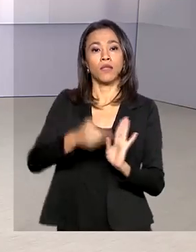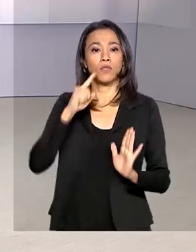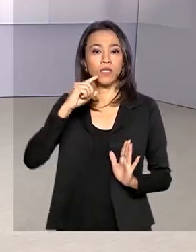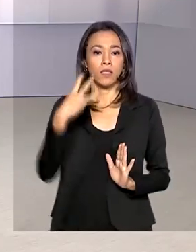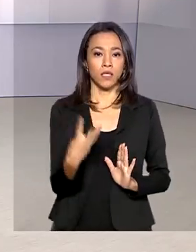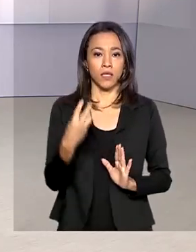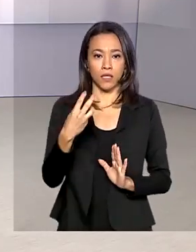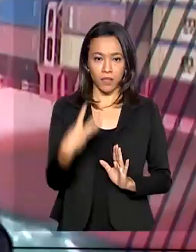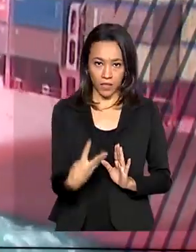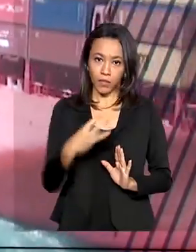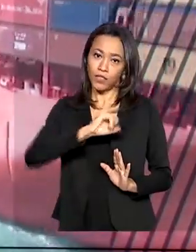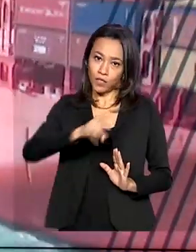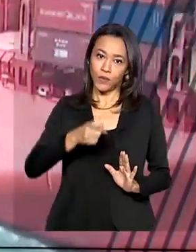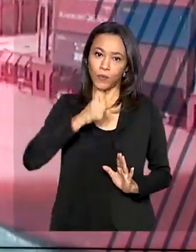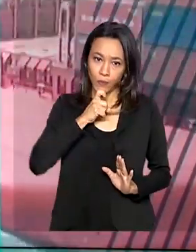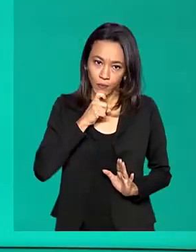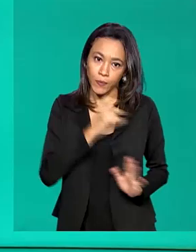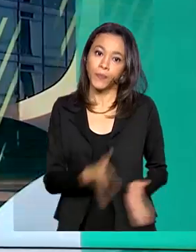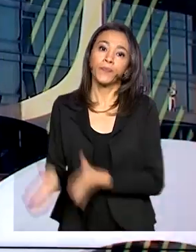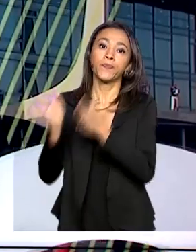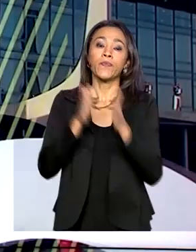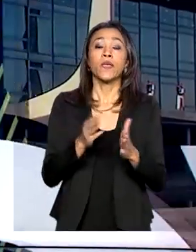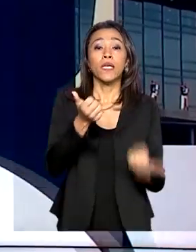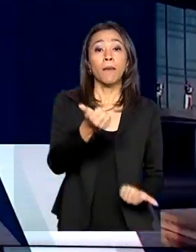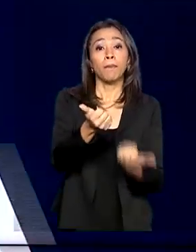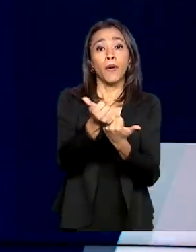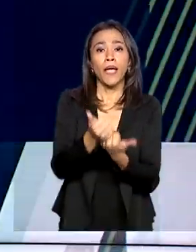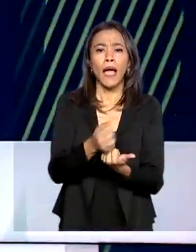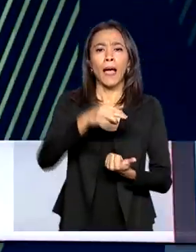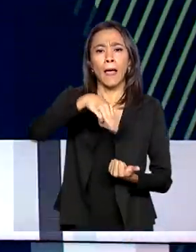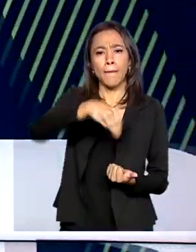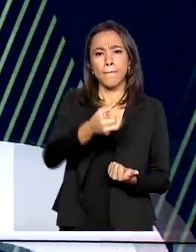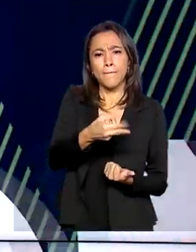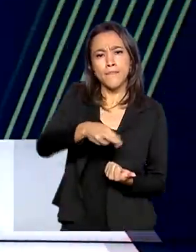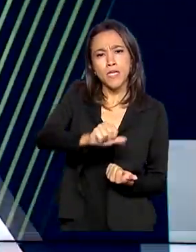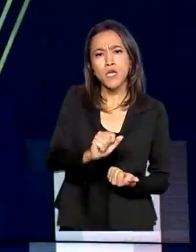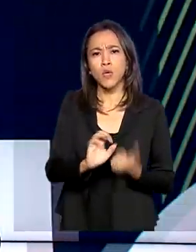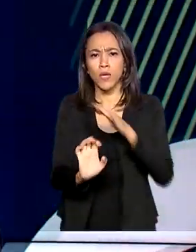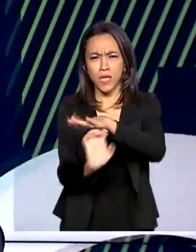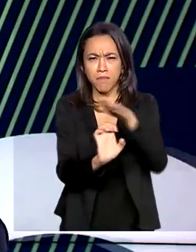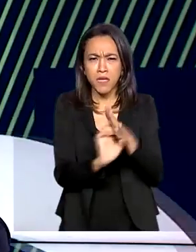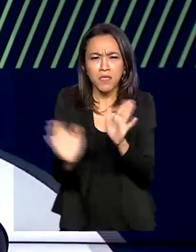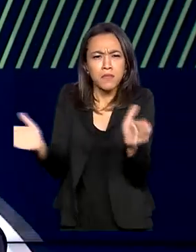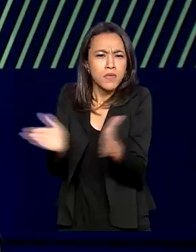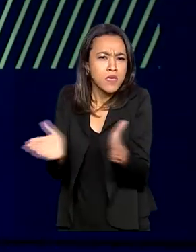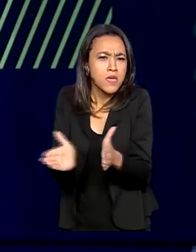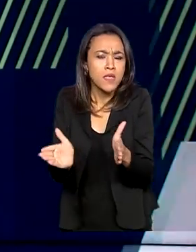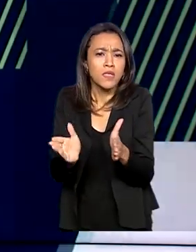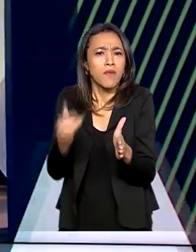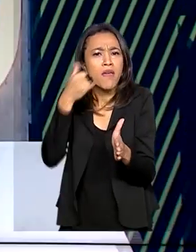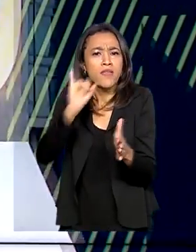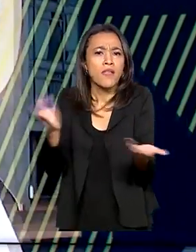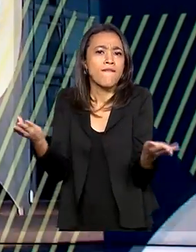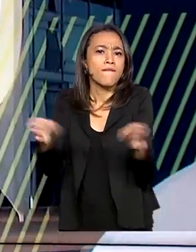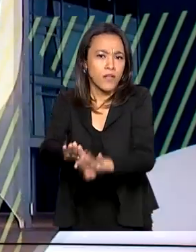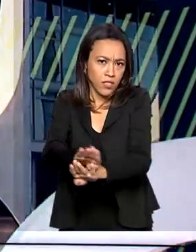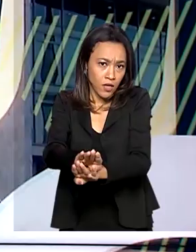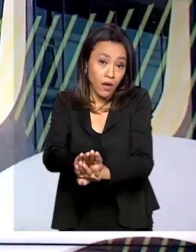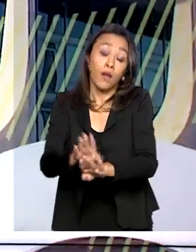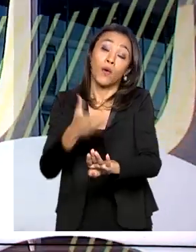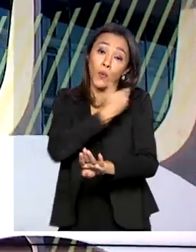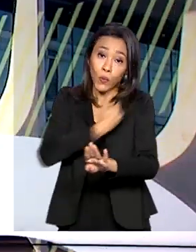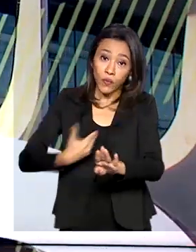julho. E para ajudar micro e pequenos empreendedores a passar por essa pandemia sem fechar as portas, o governo